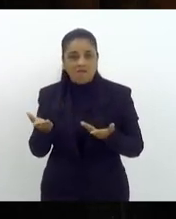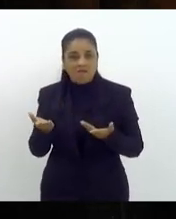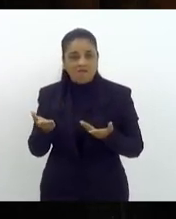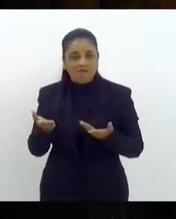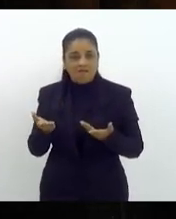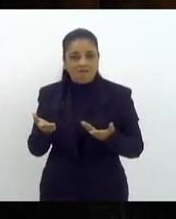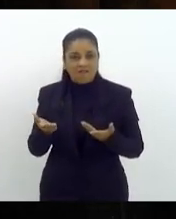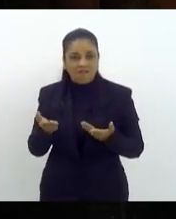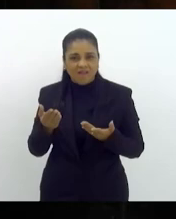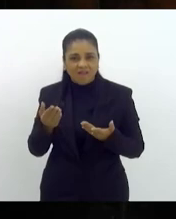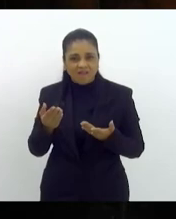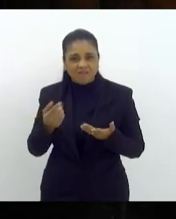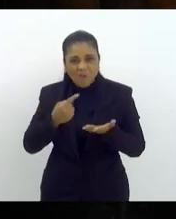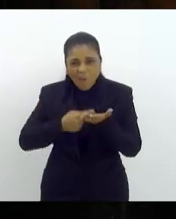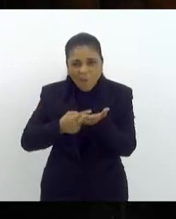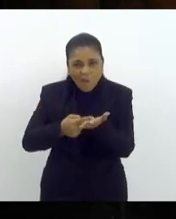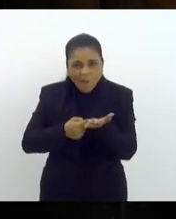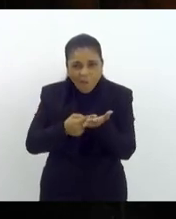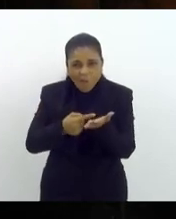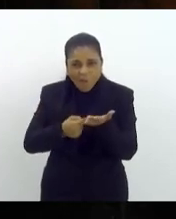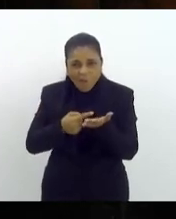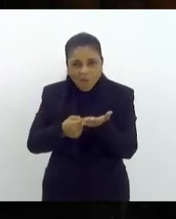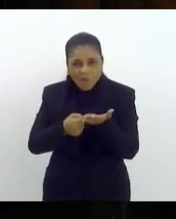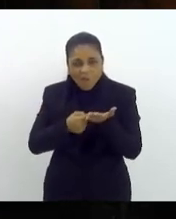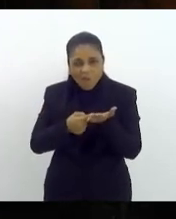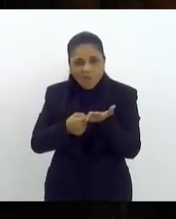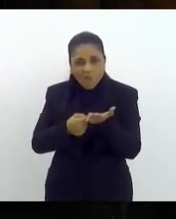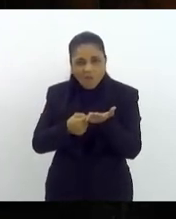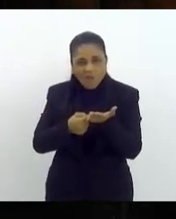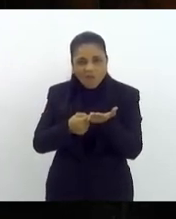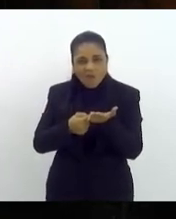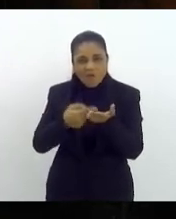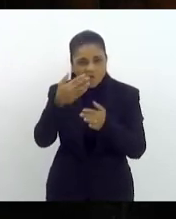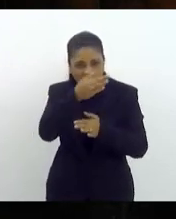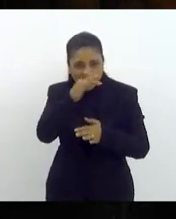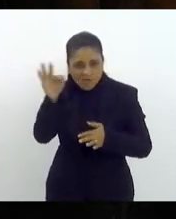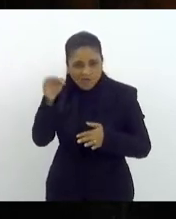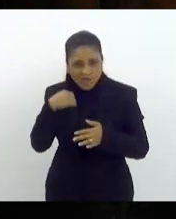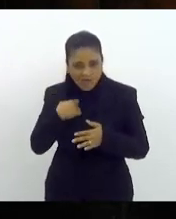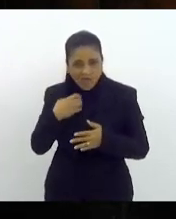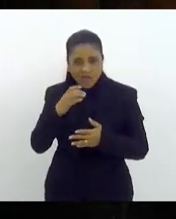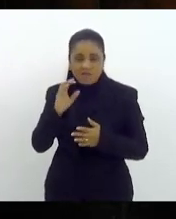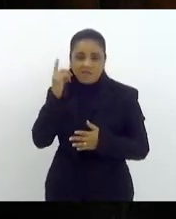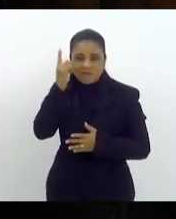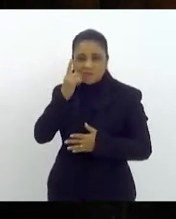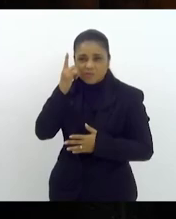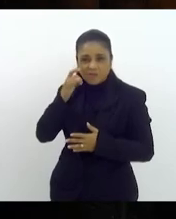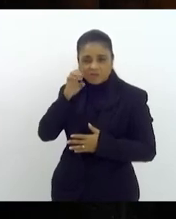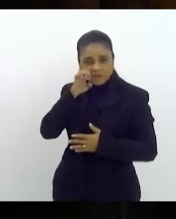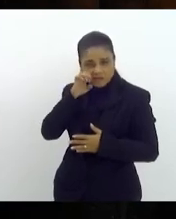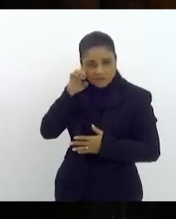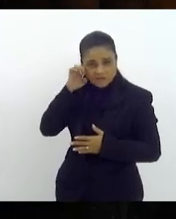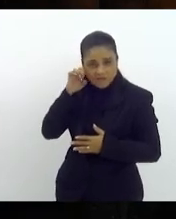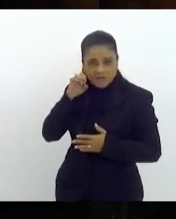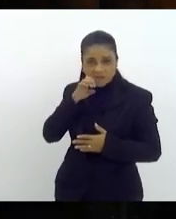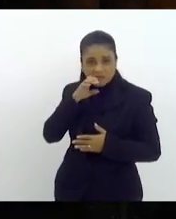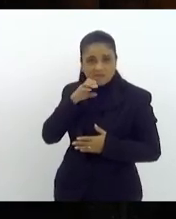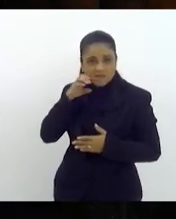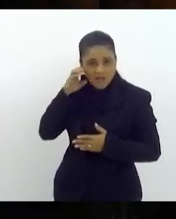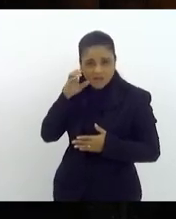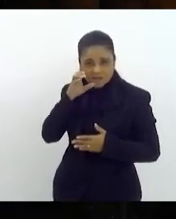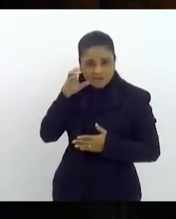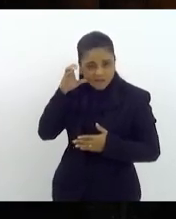pacto federativo é isso deputada Célia Jordão República Federativa